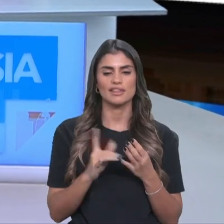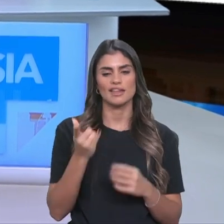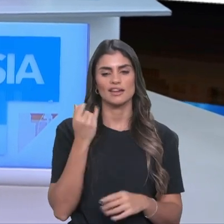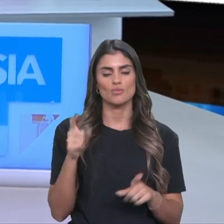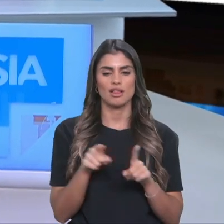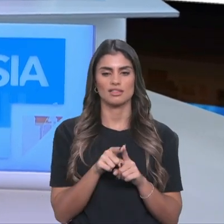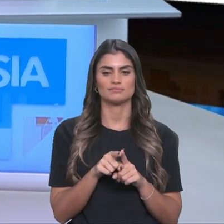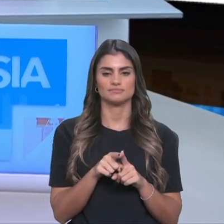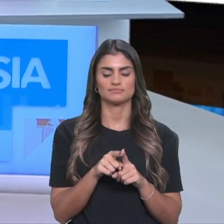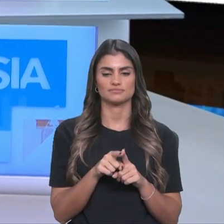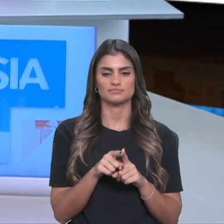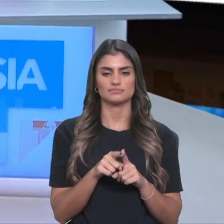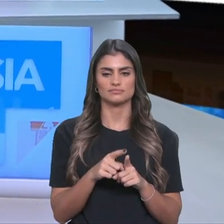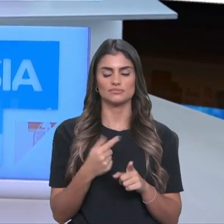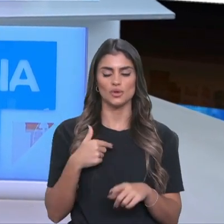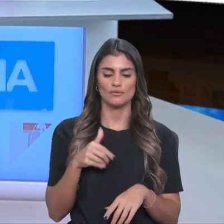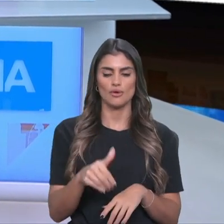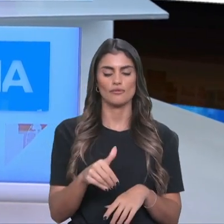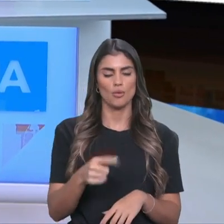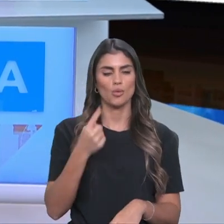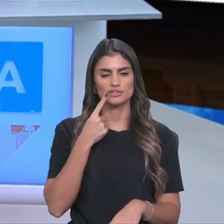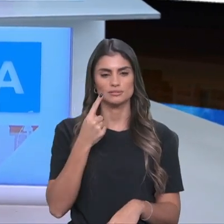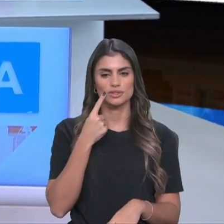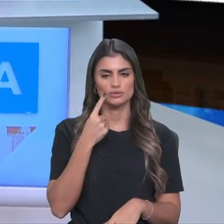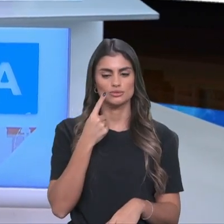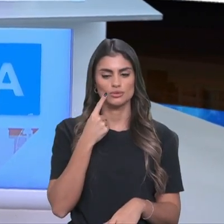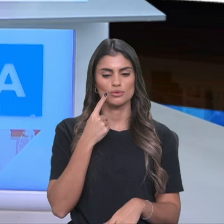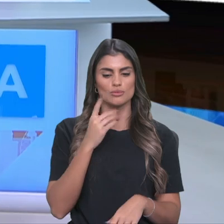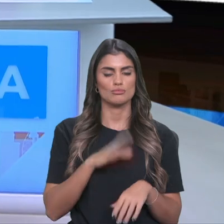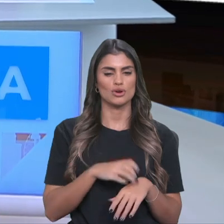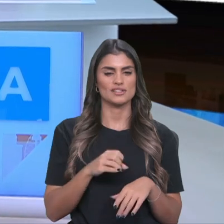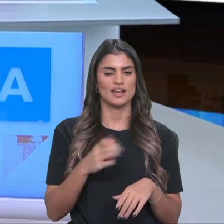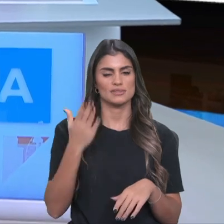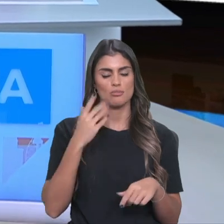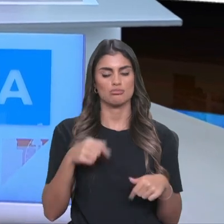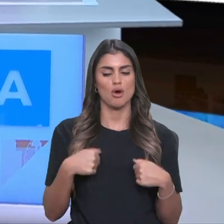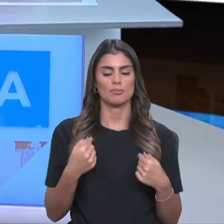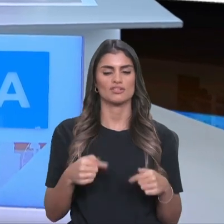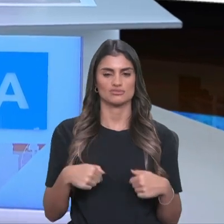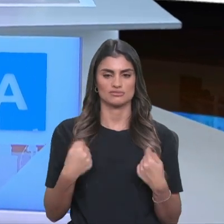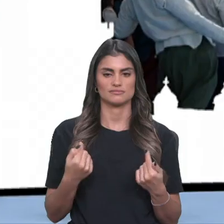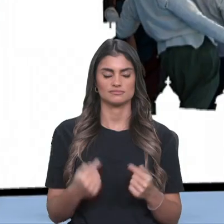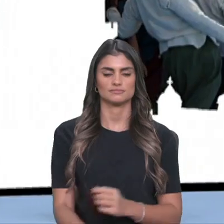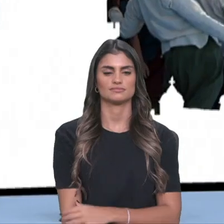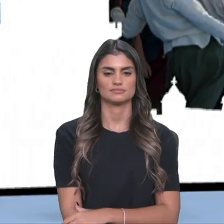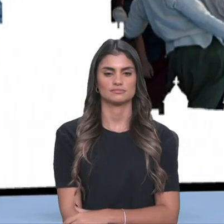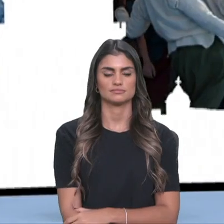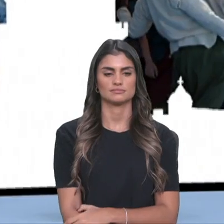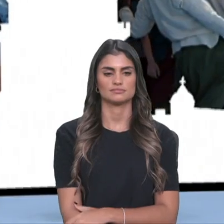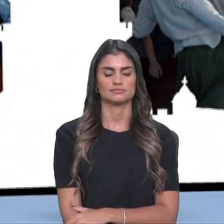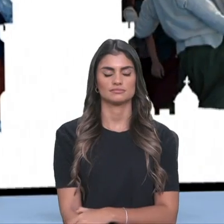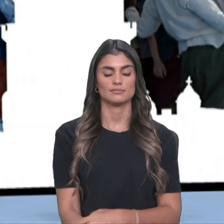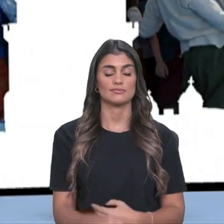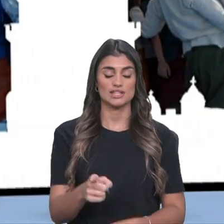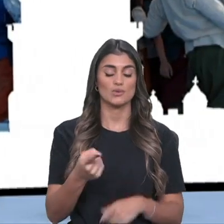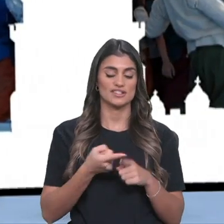quase gnóstica, não é? De que eu vou atingir o conhecimento pelas minhas próprias capacidades. E isso é interessante. Acho que